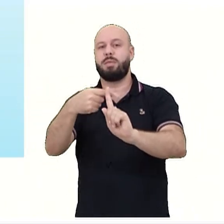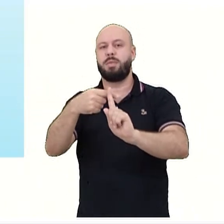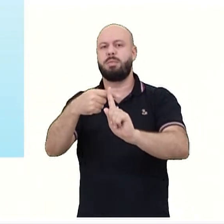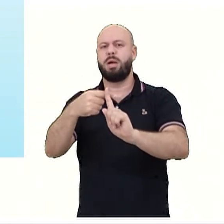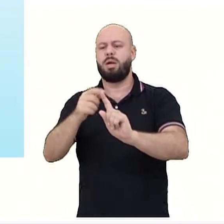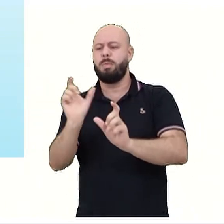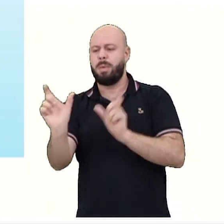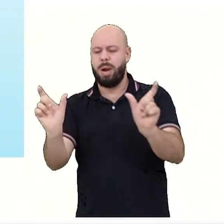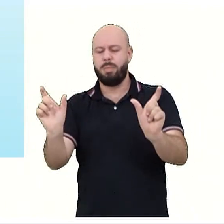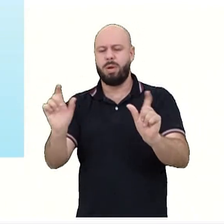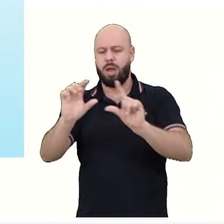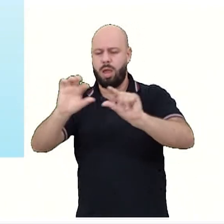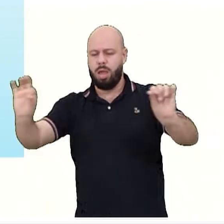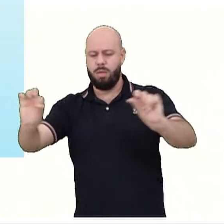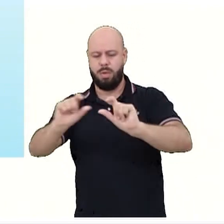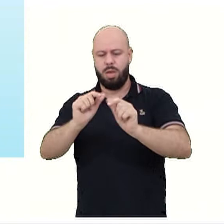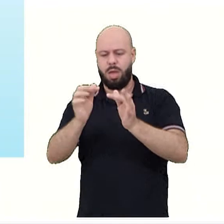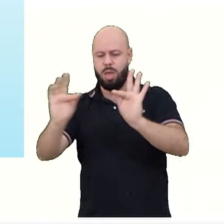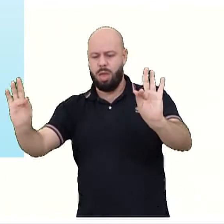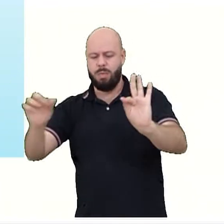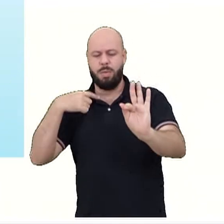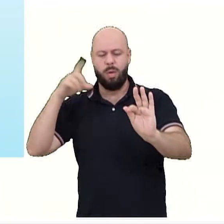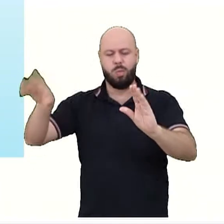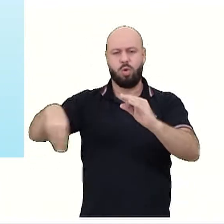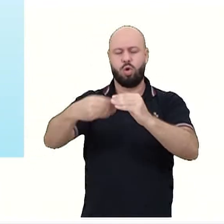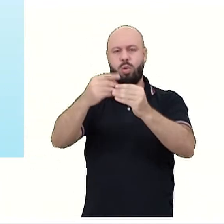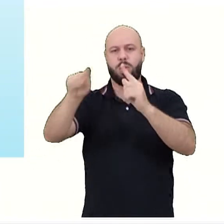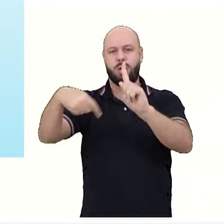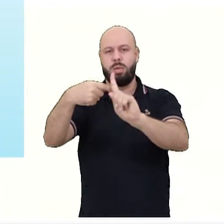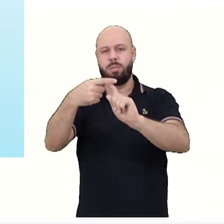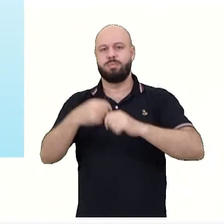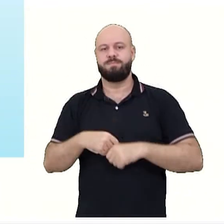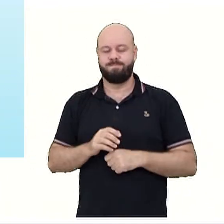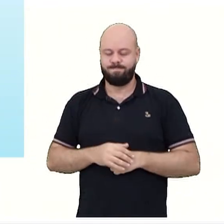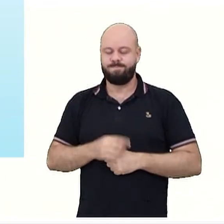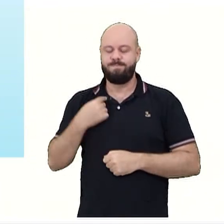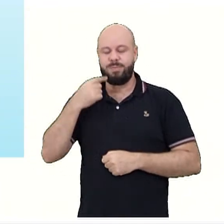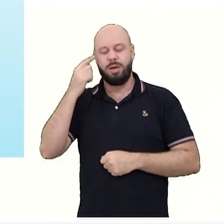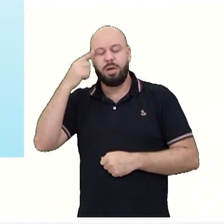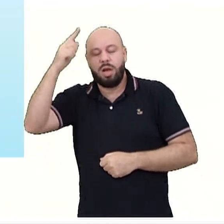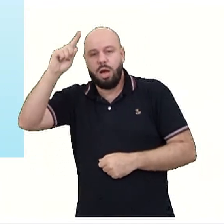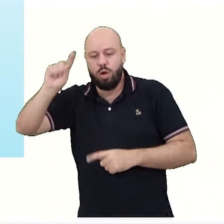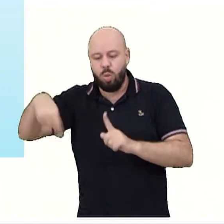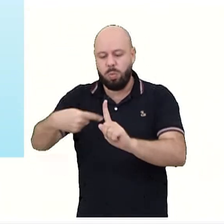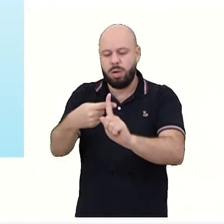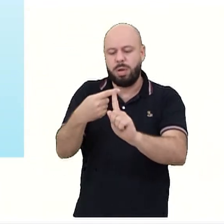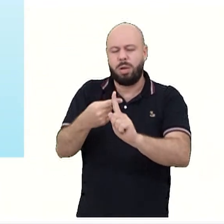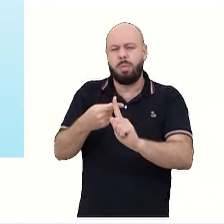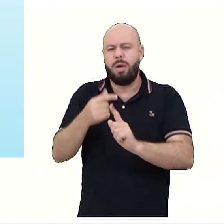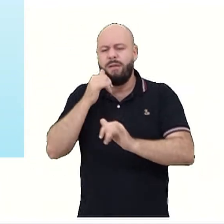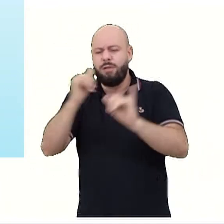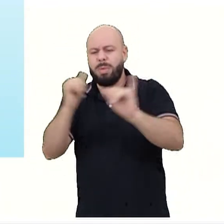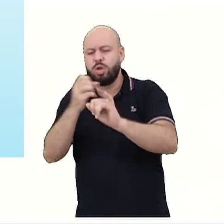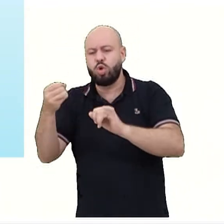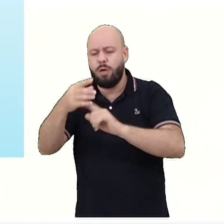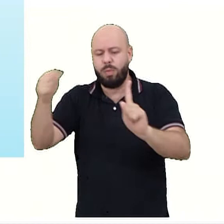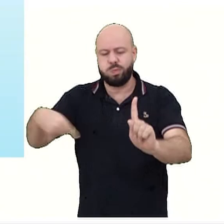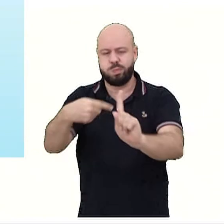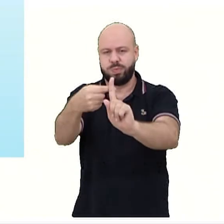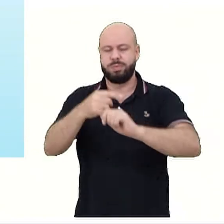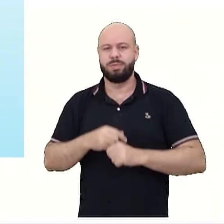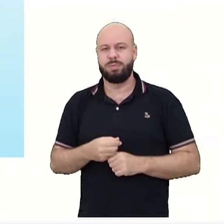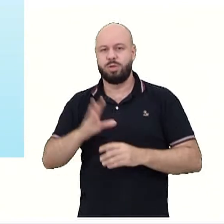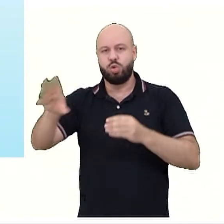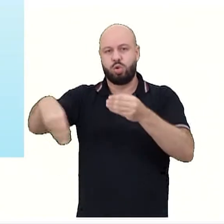os termos, dando essa ideia de acrescentar, né? De acréscimo, de adição a uma informação